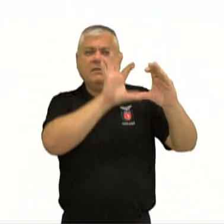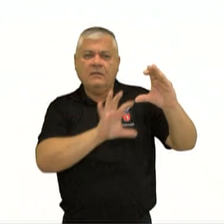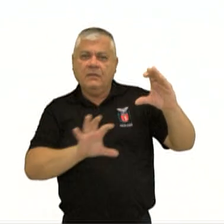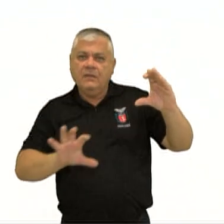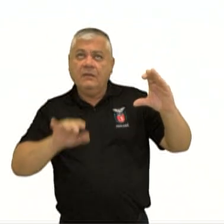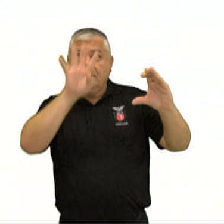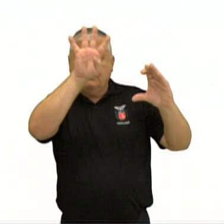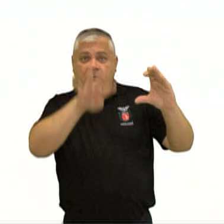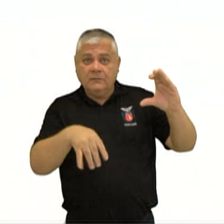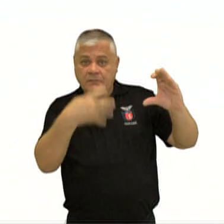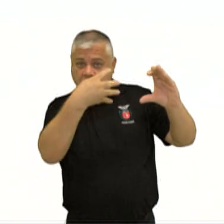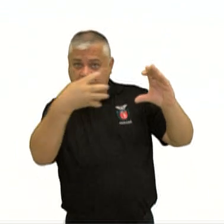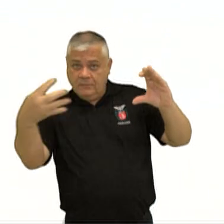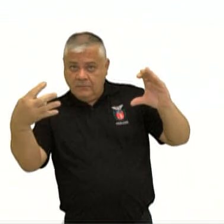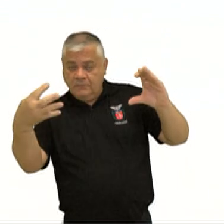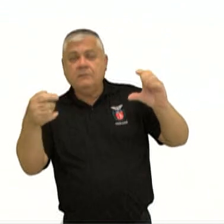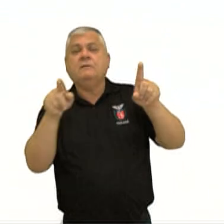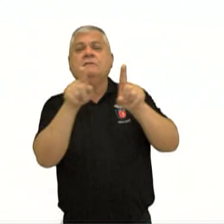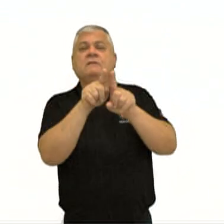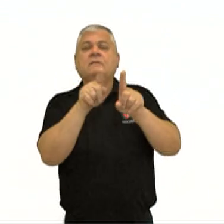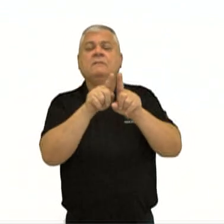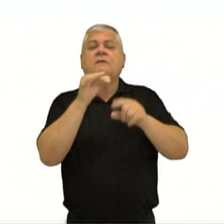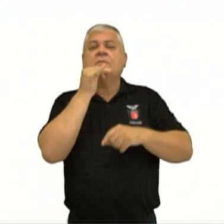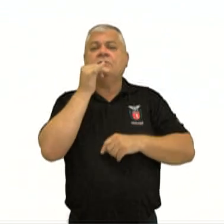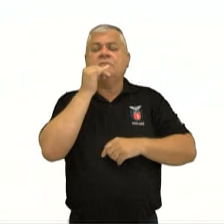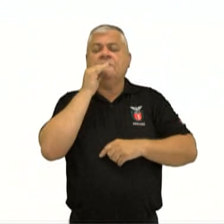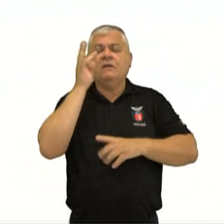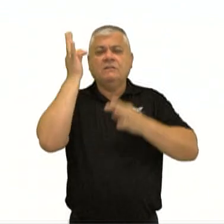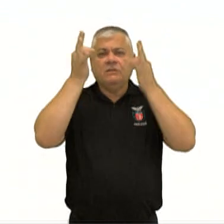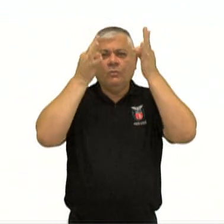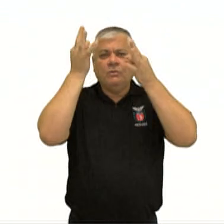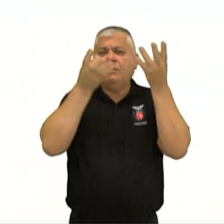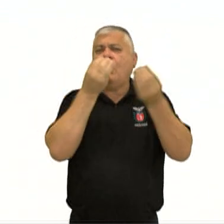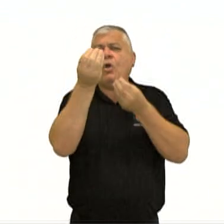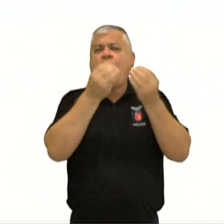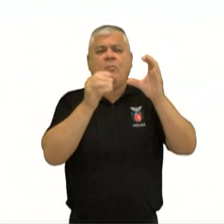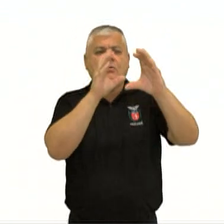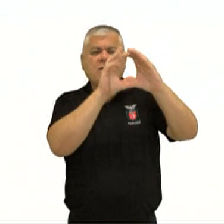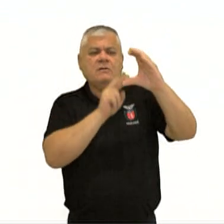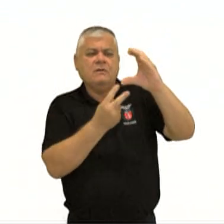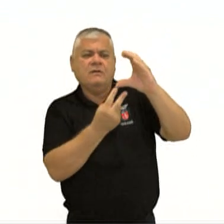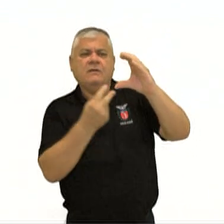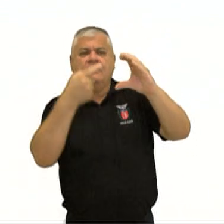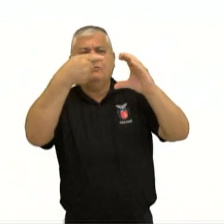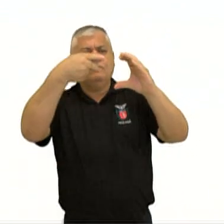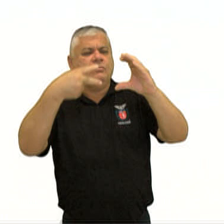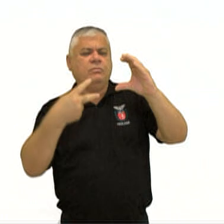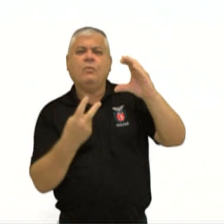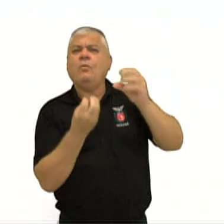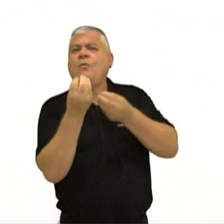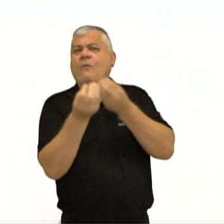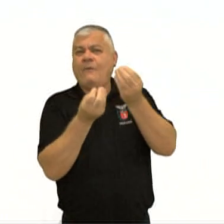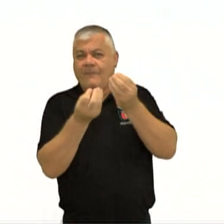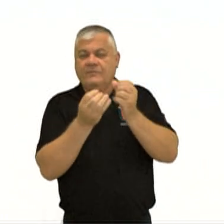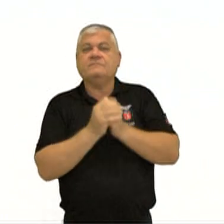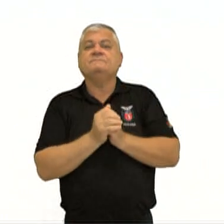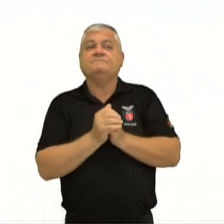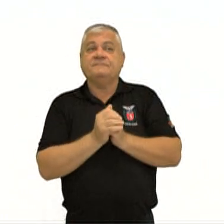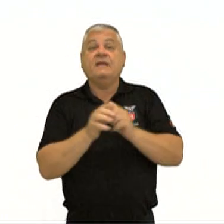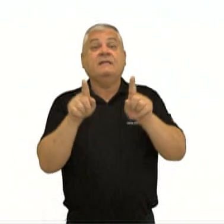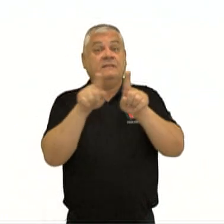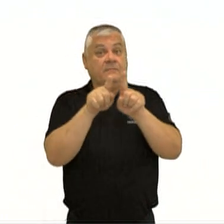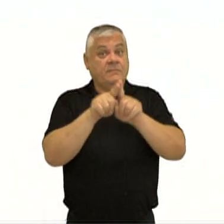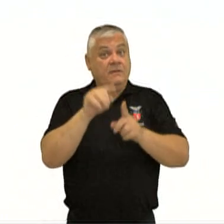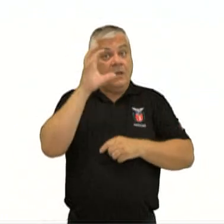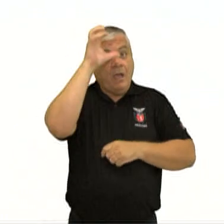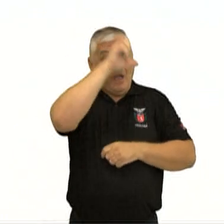por diante. Entender a teoria estrutural, tá? Conhecer os postulados de Kekulé-Cooper,